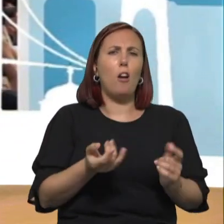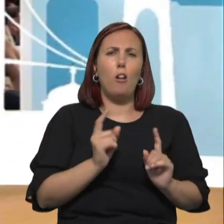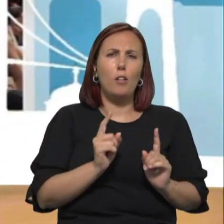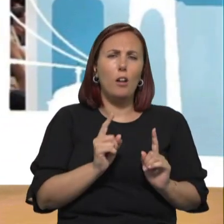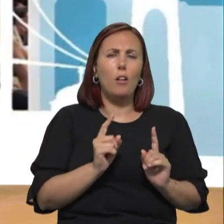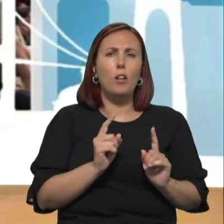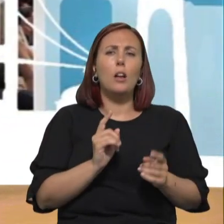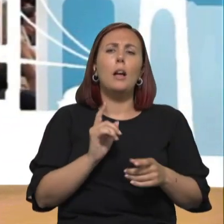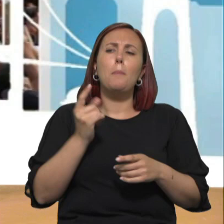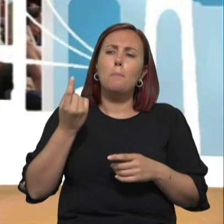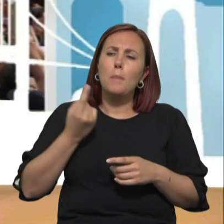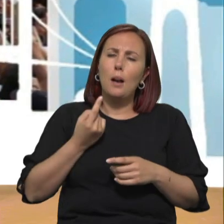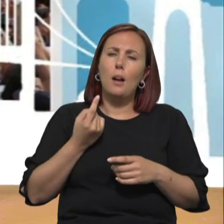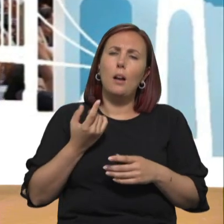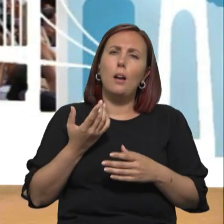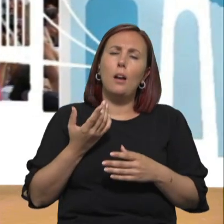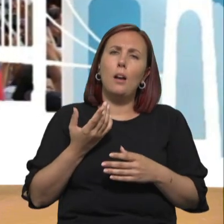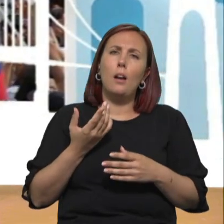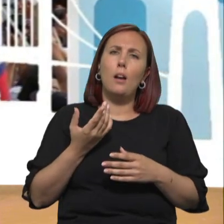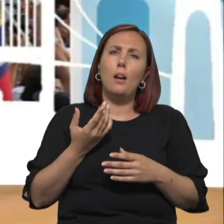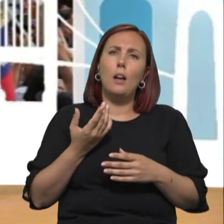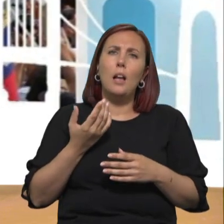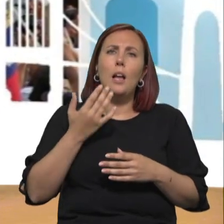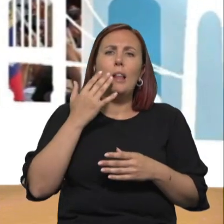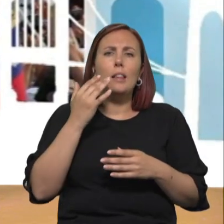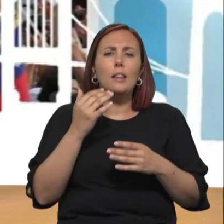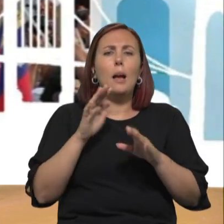sempre o sentido de deixar algum tipo de porta